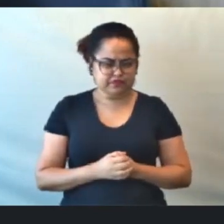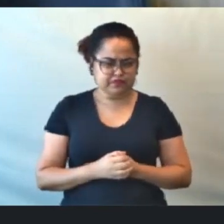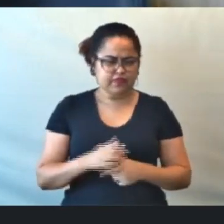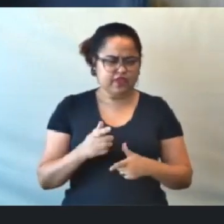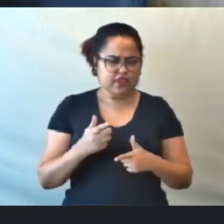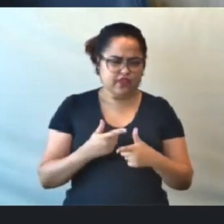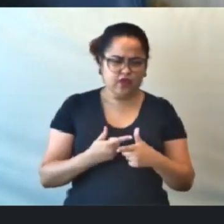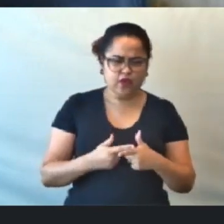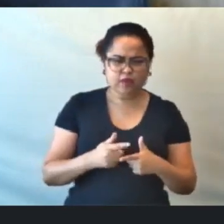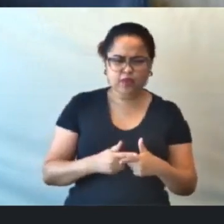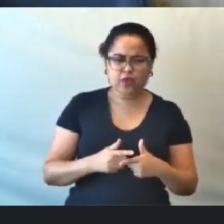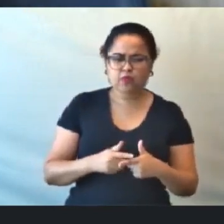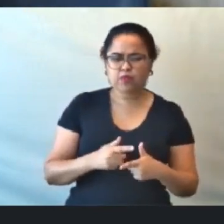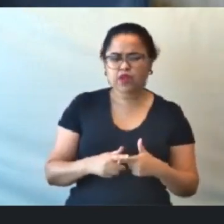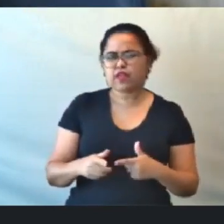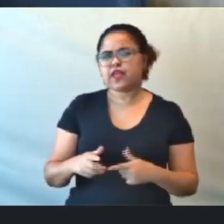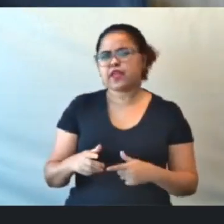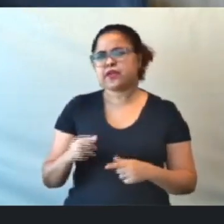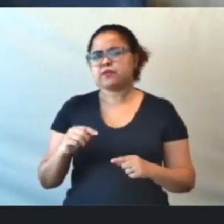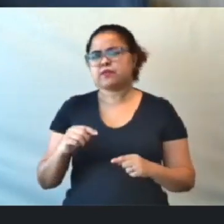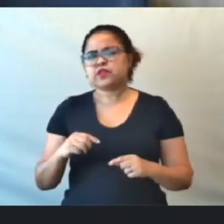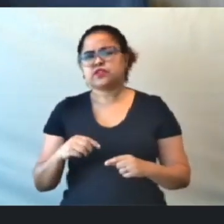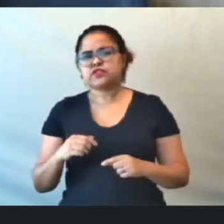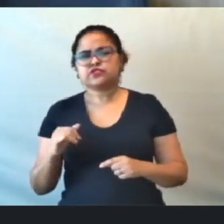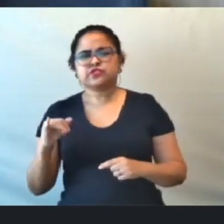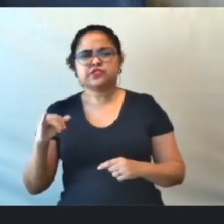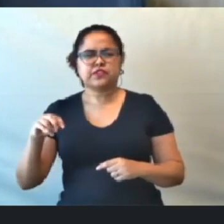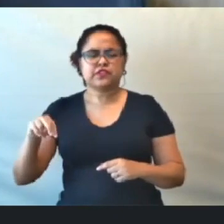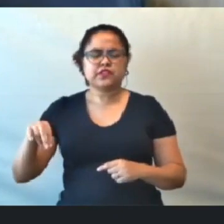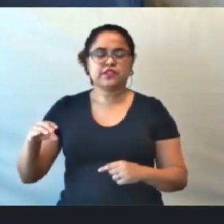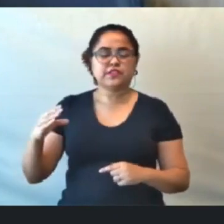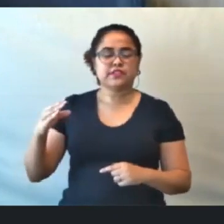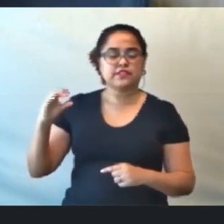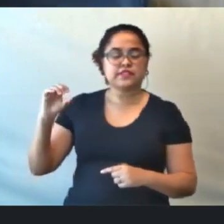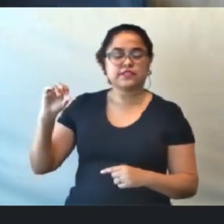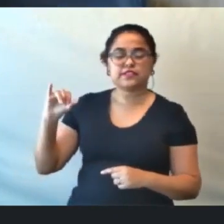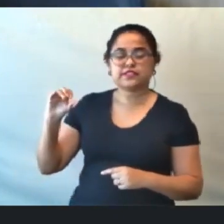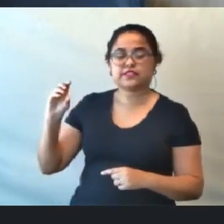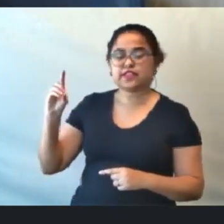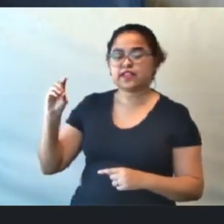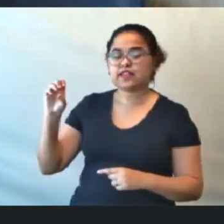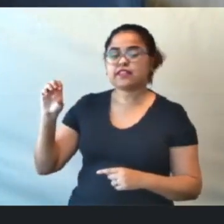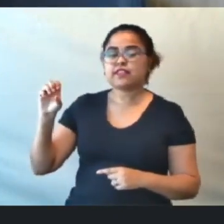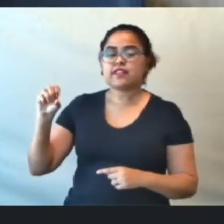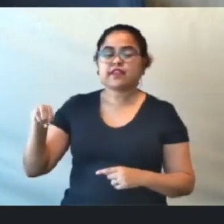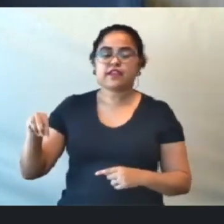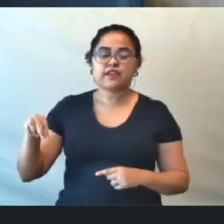incidentes que aumentaram muito a carga de